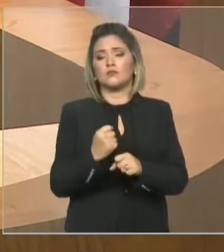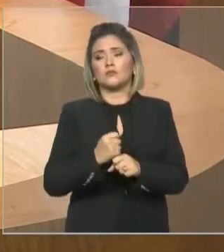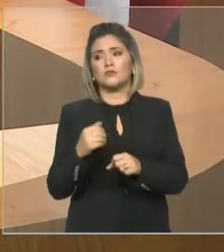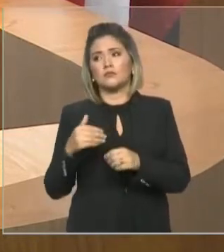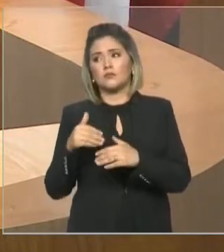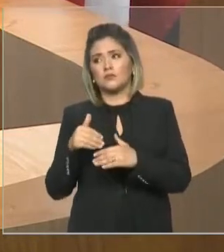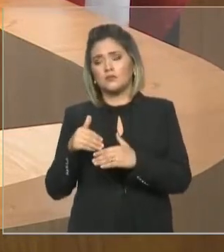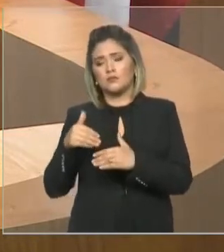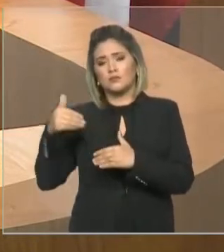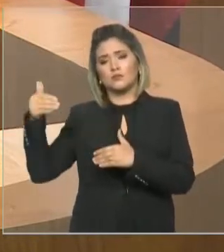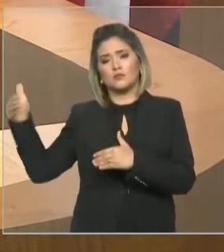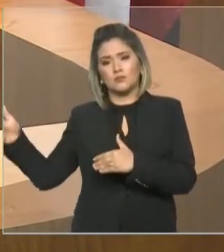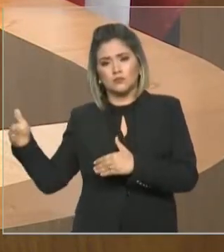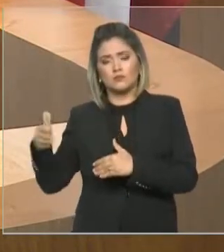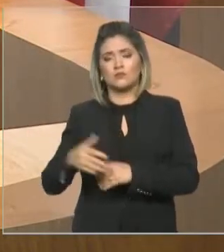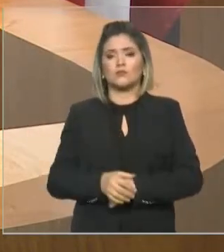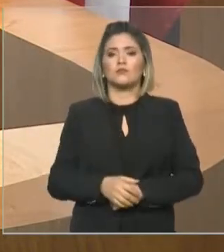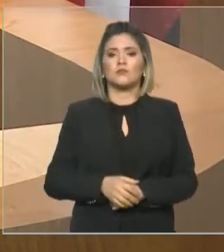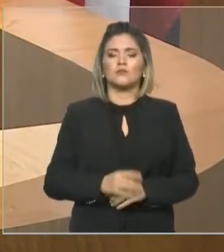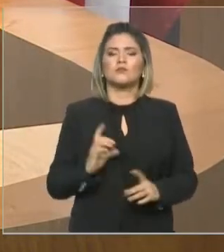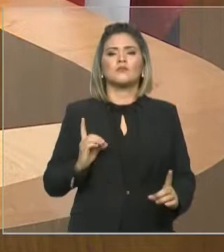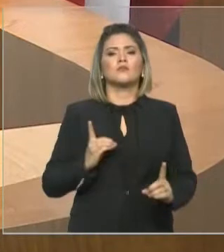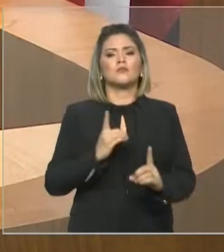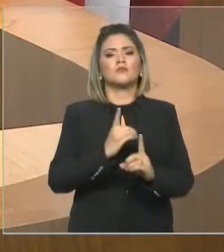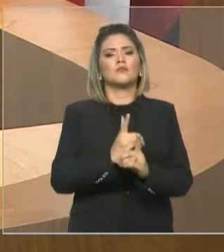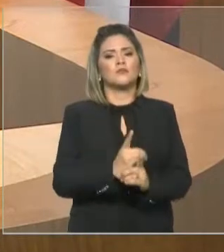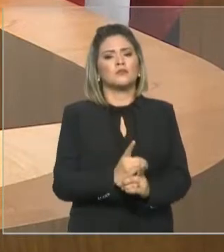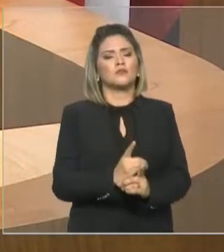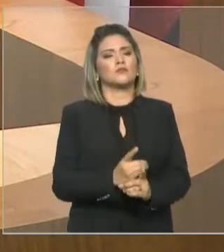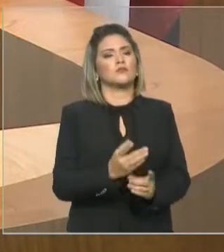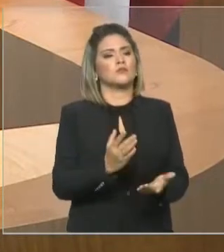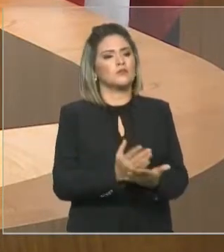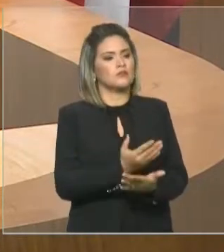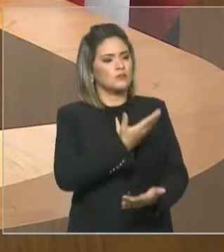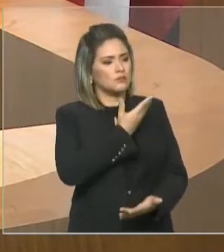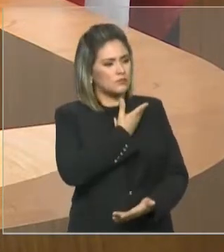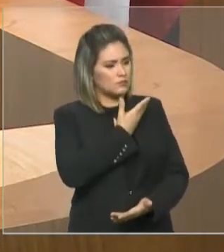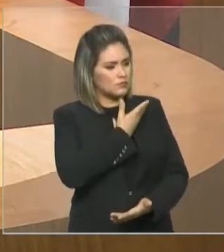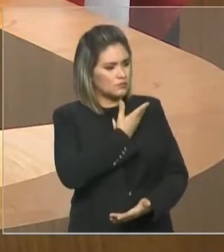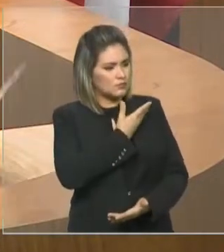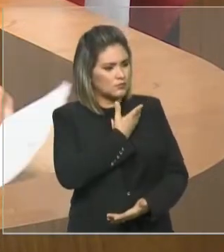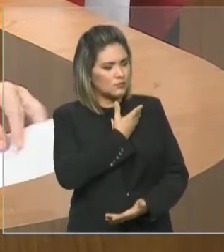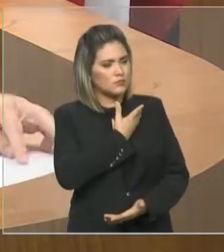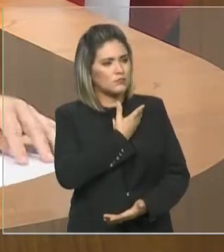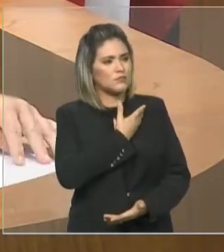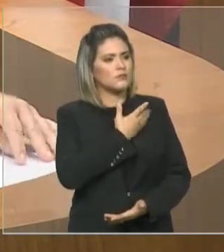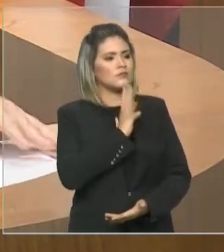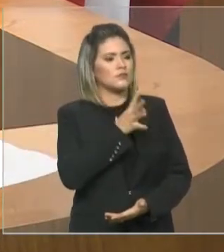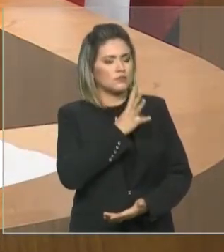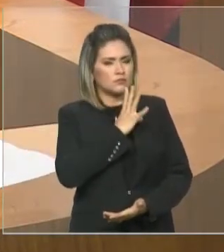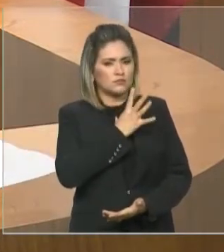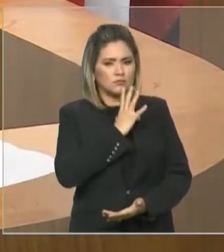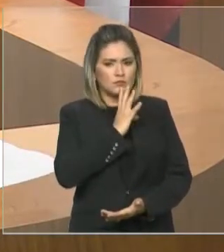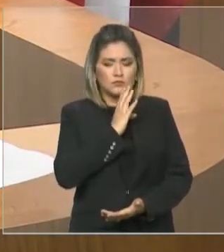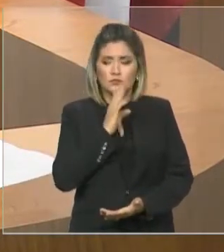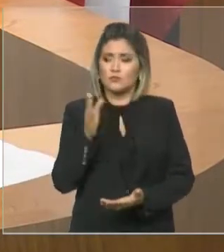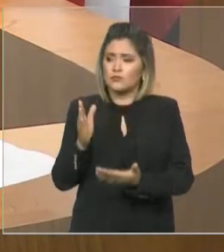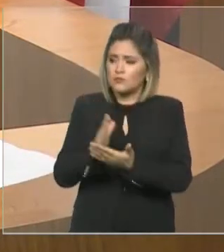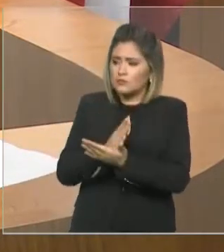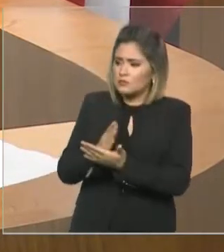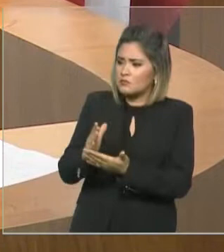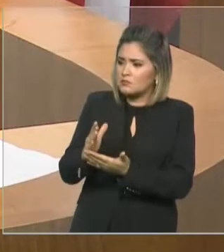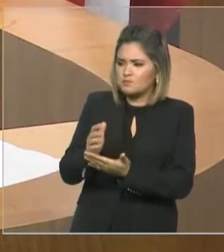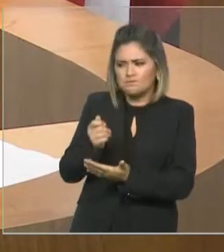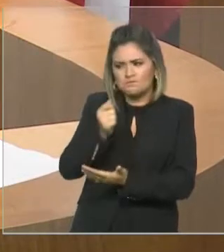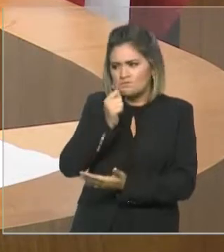É um reencontro com colegas e um encontro com aqueles que pela primeira vez chegam ao parlamento estadual. Sejam